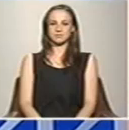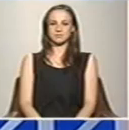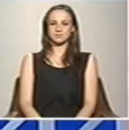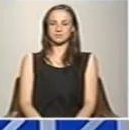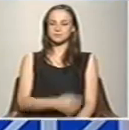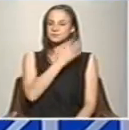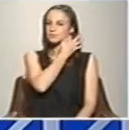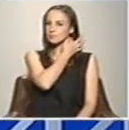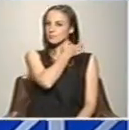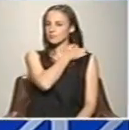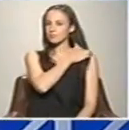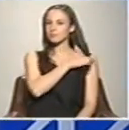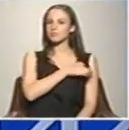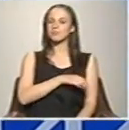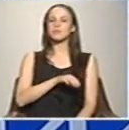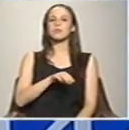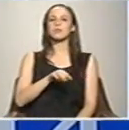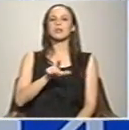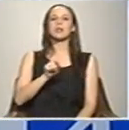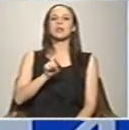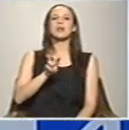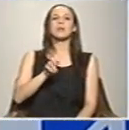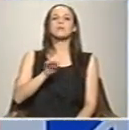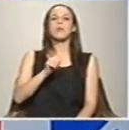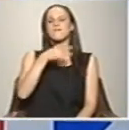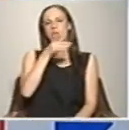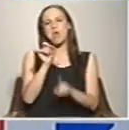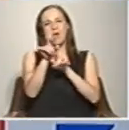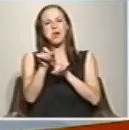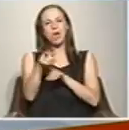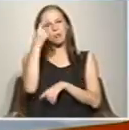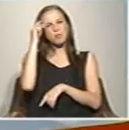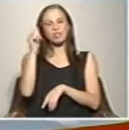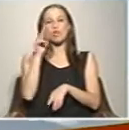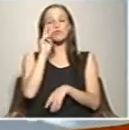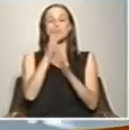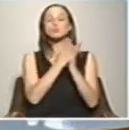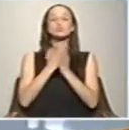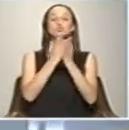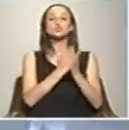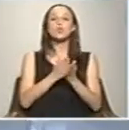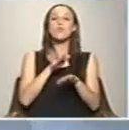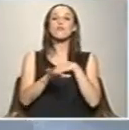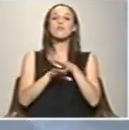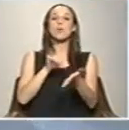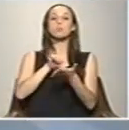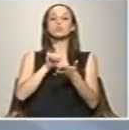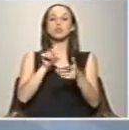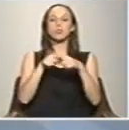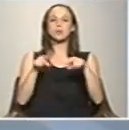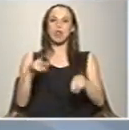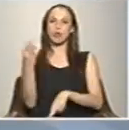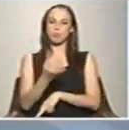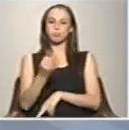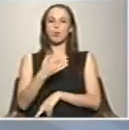Manuel Lemos, eu sei que queria comentar ou acrescentar algumas ideias àquele estudo que estivemos ali a ver e que foi feito pelo Centro Hospitalar do Porto e que vai ser agora a